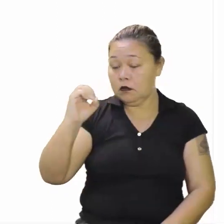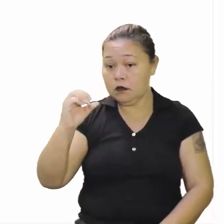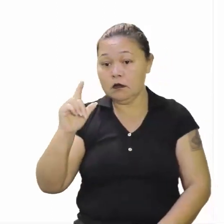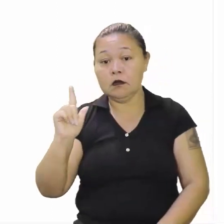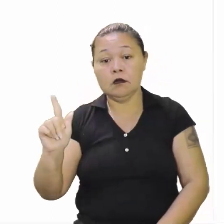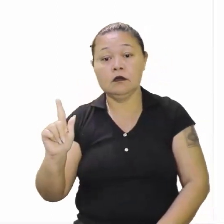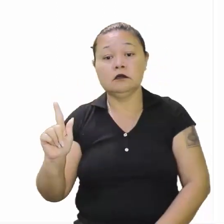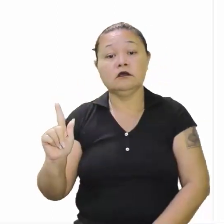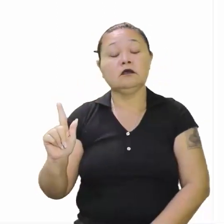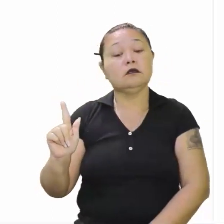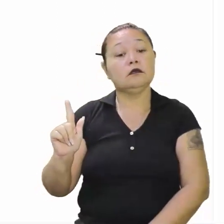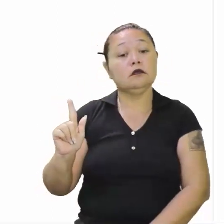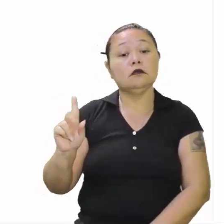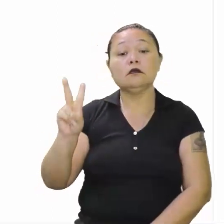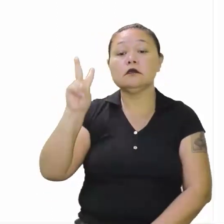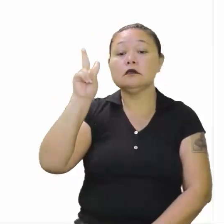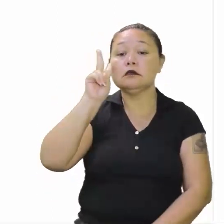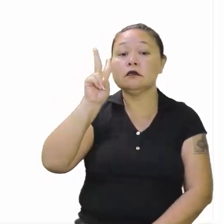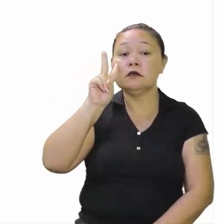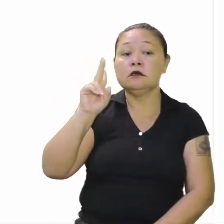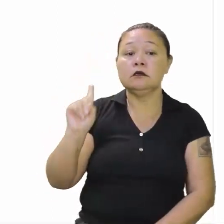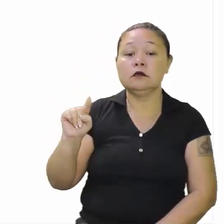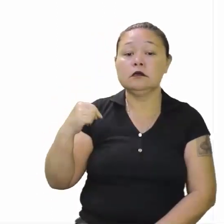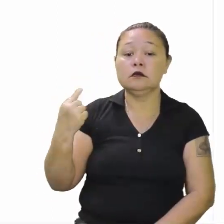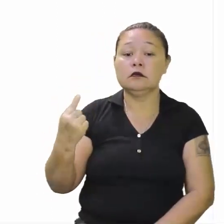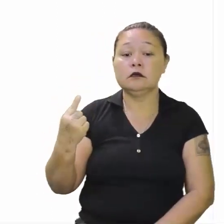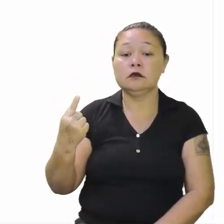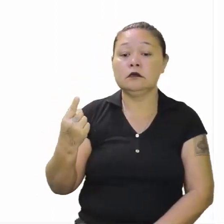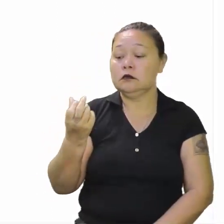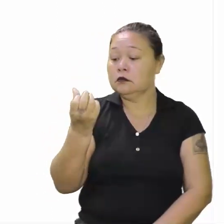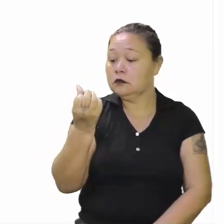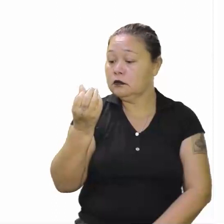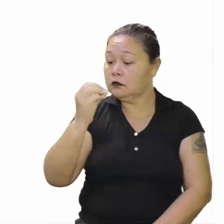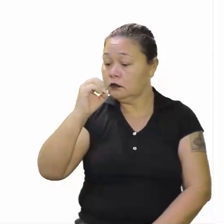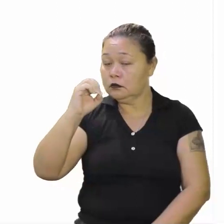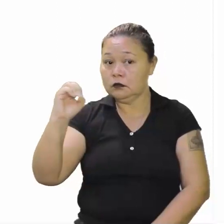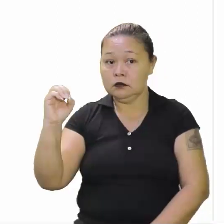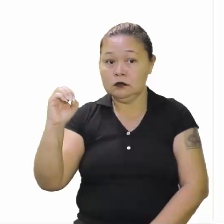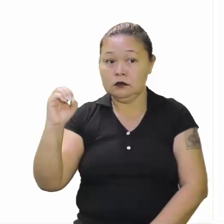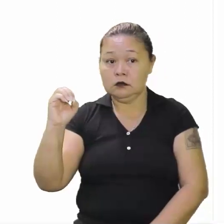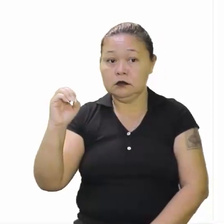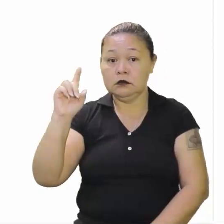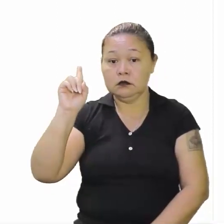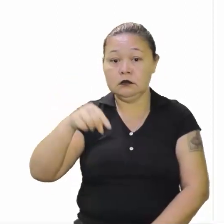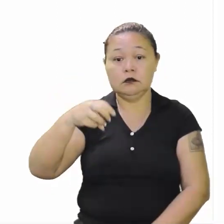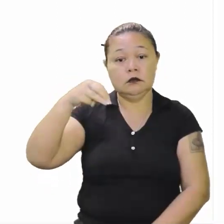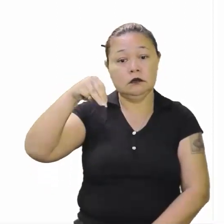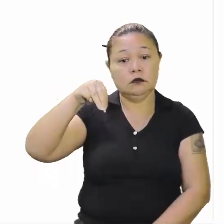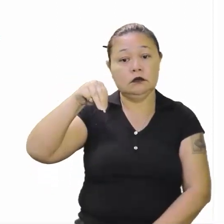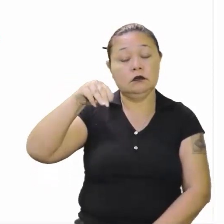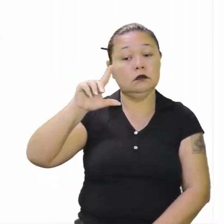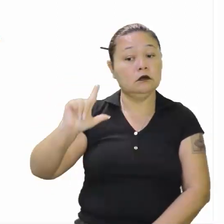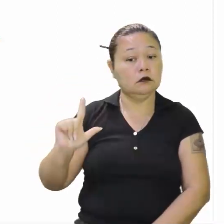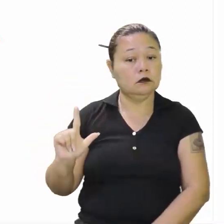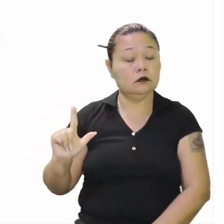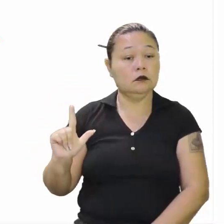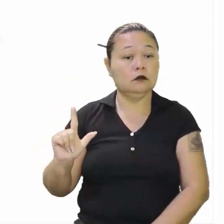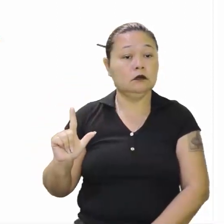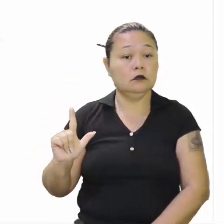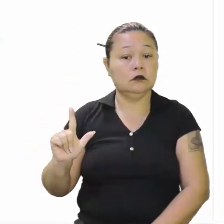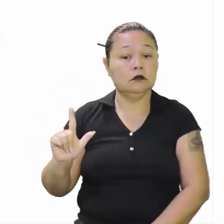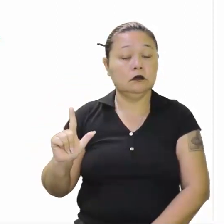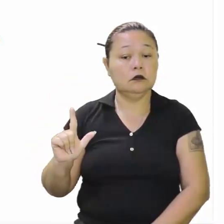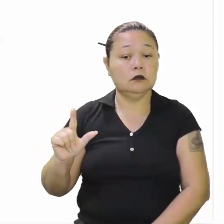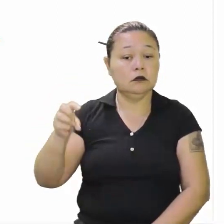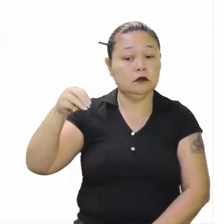Tá bom? Lembrando que 600 ml. Tá joia?